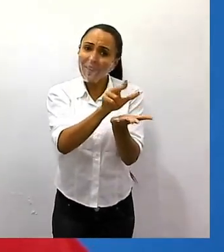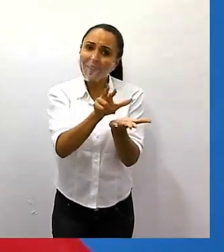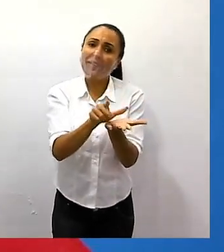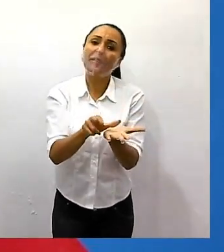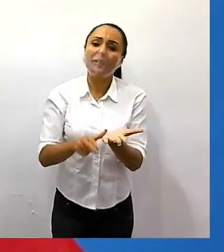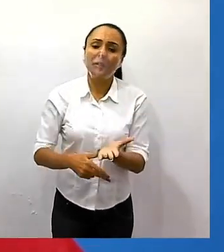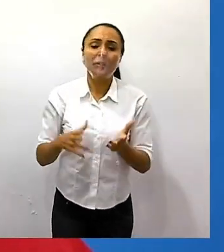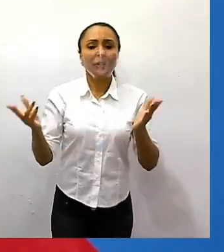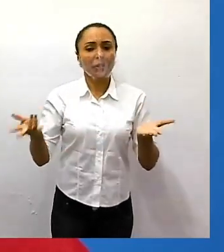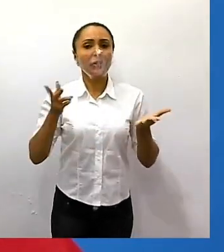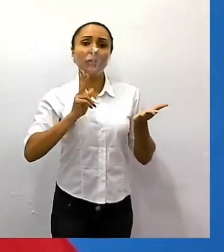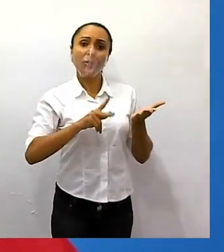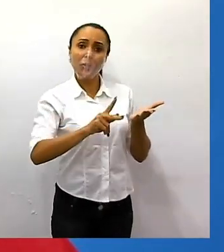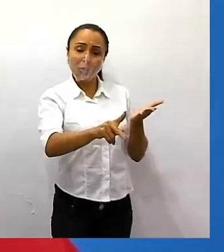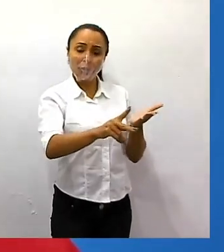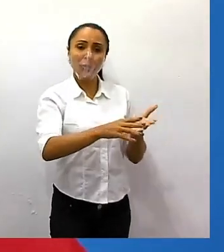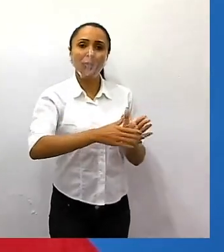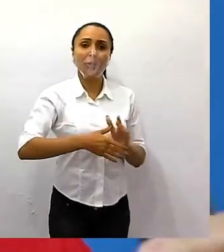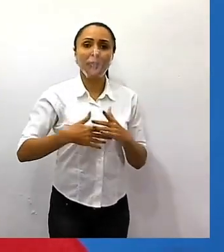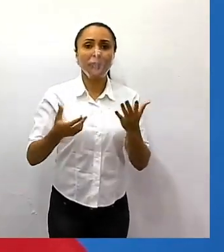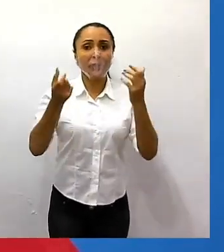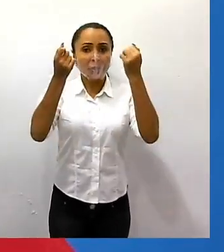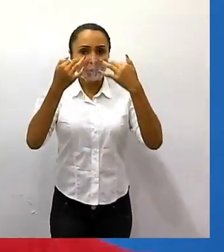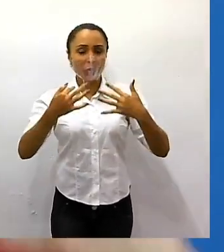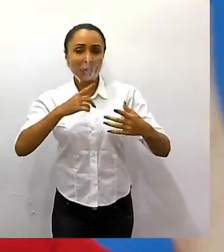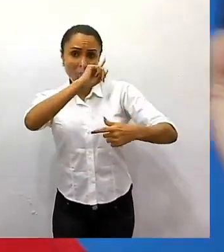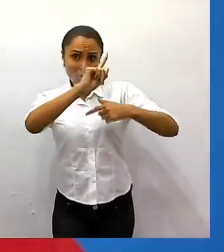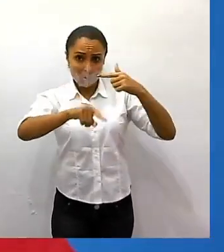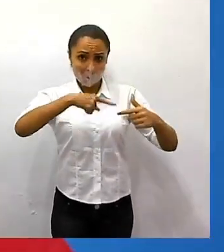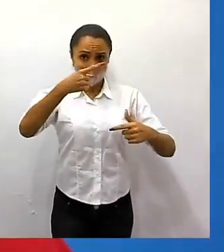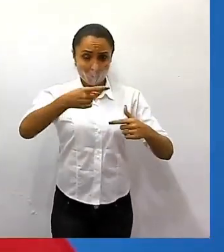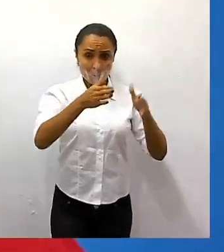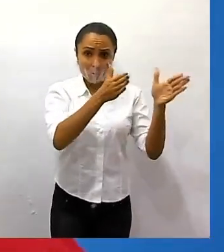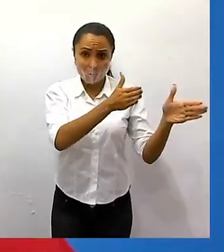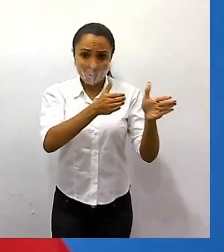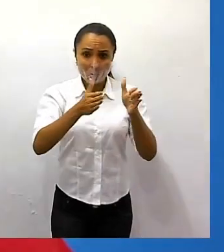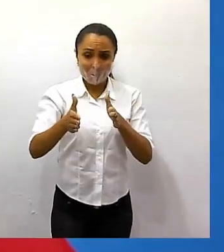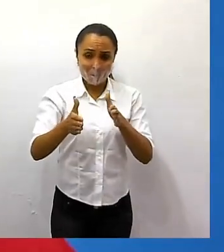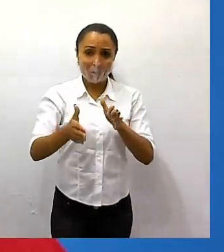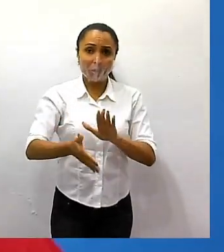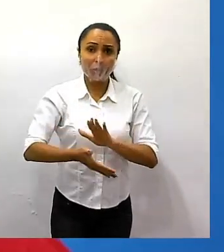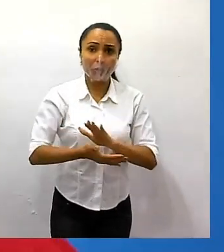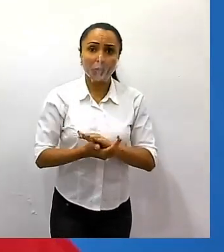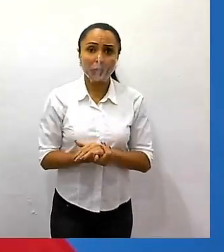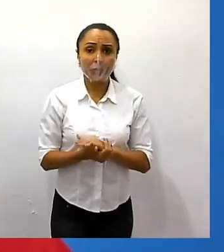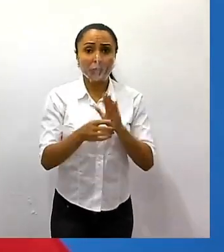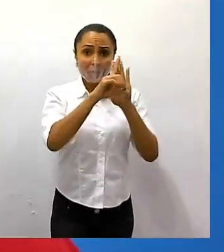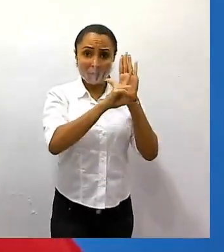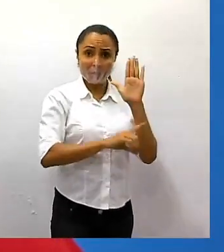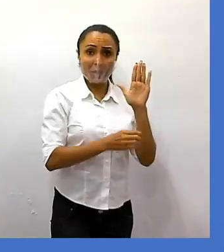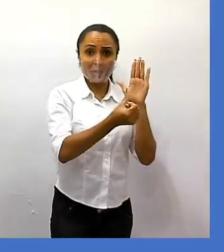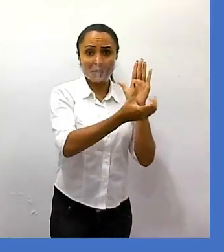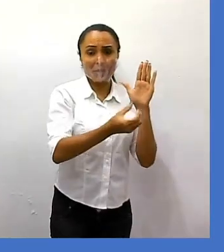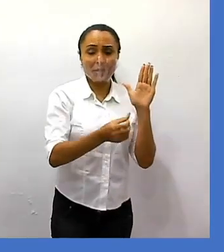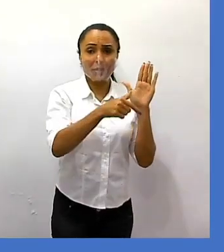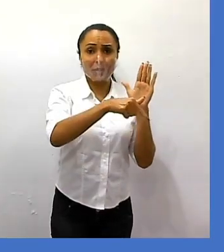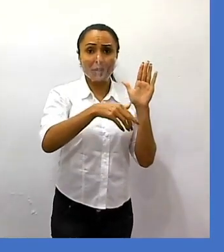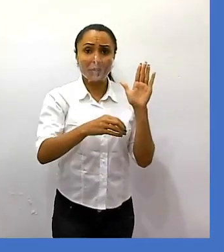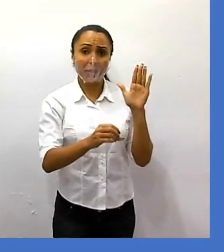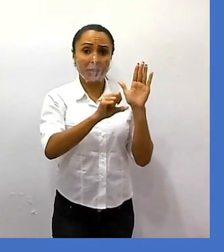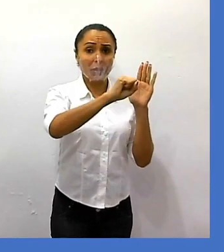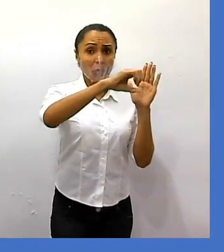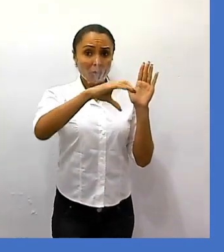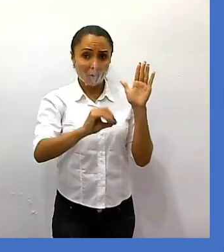gente continua a nossa viagem. Depois desse período de ascensão, né, nas décadas de 60, 70